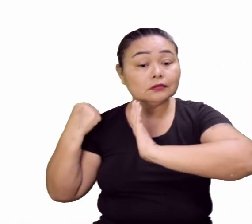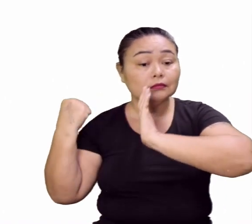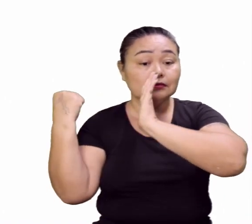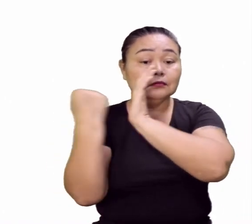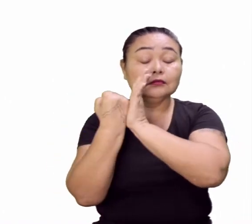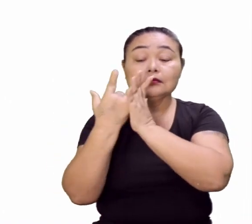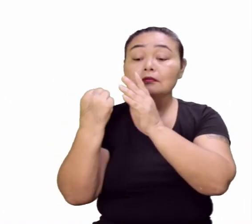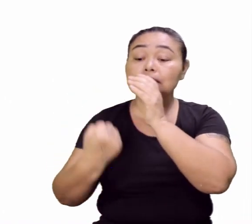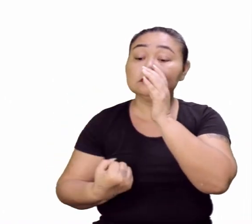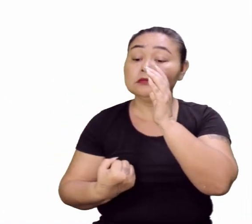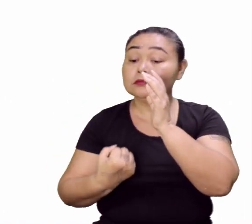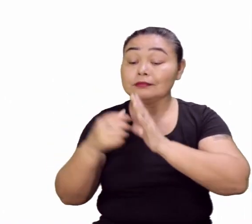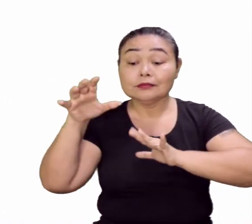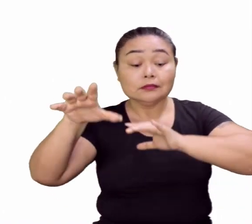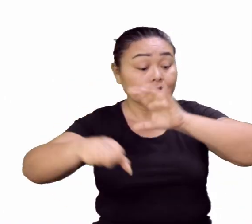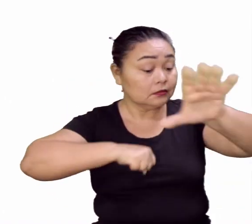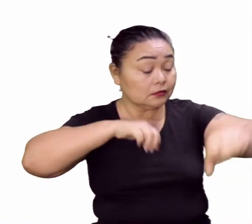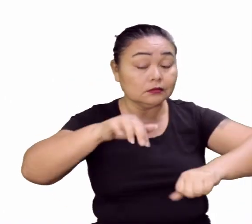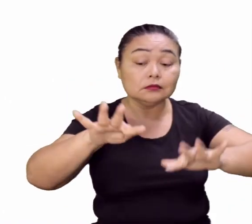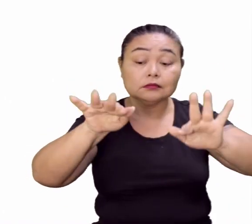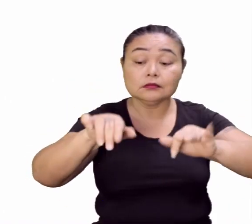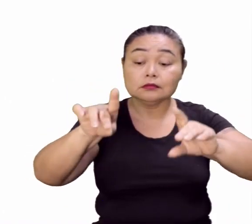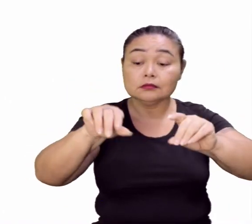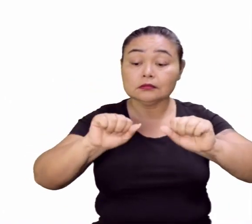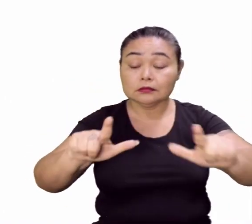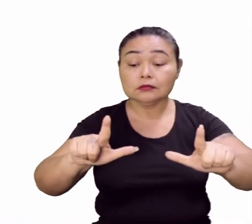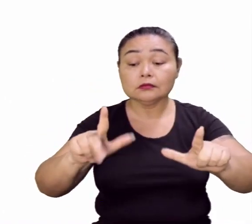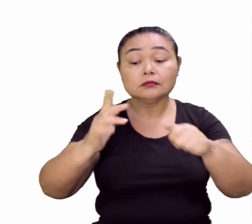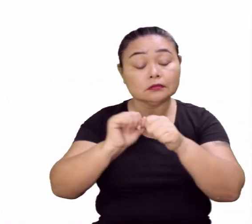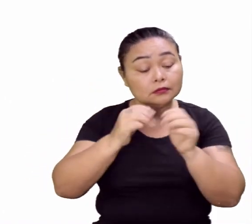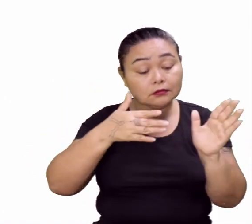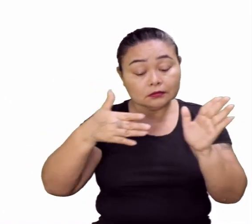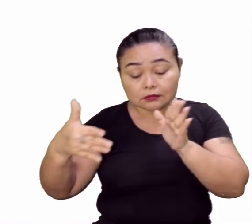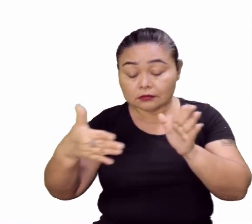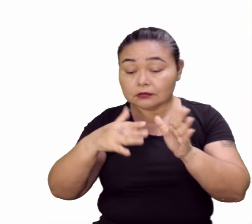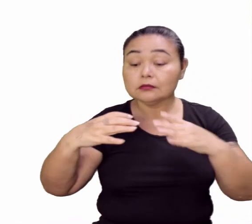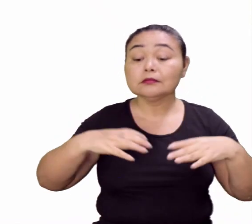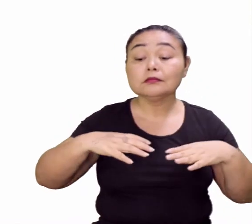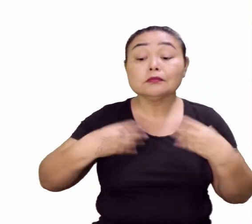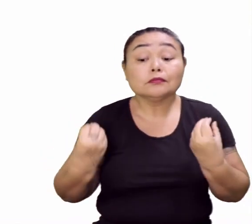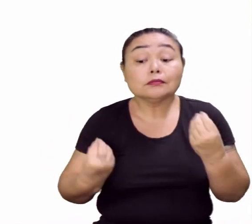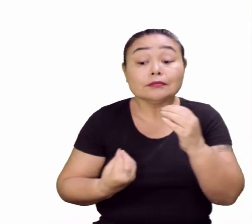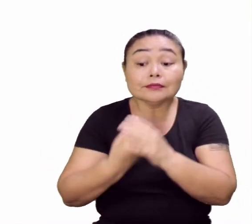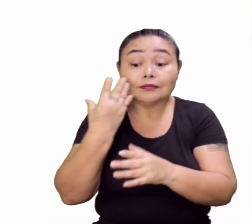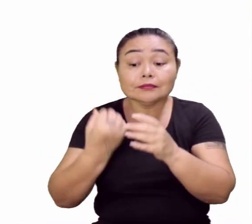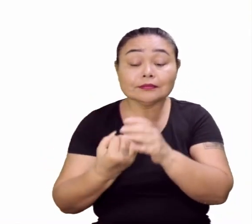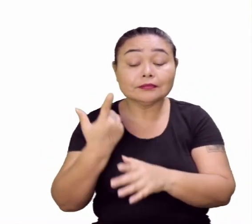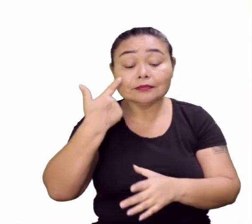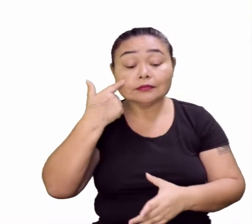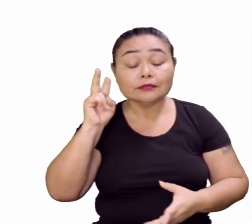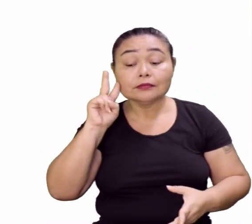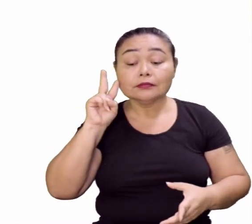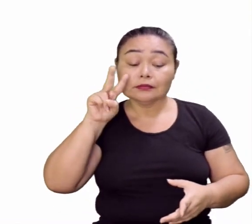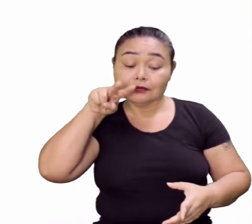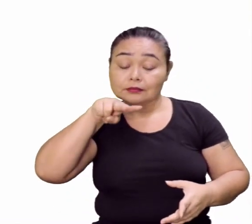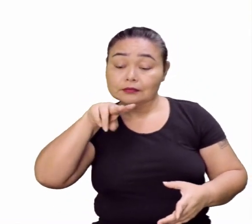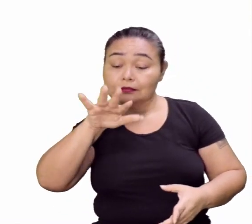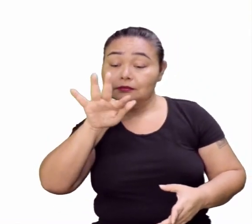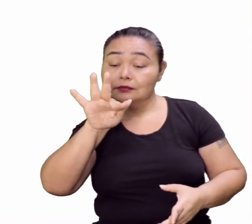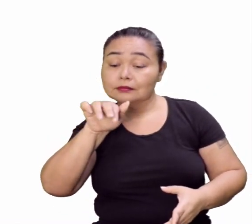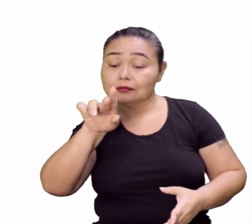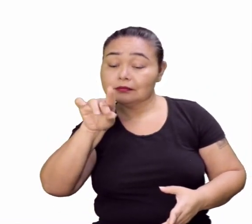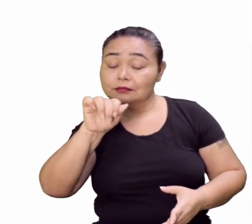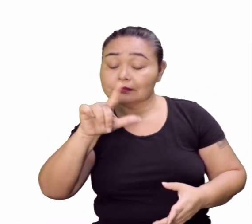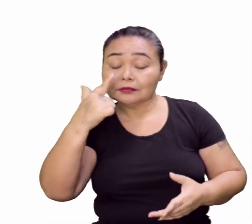modo de produção feudal, olha só. Então, as cidades aí no sistema feudal, né? Isso, que é muito bem visto de forma